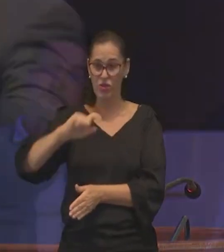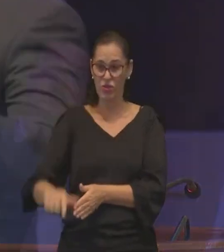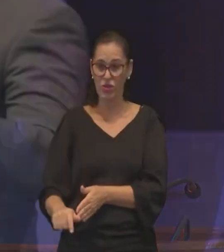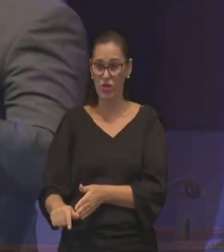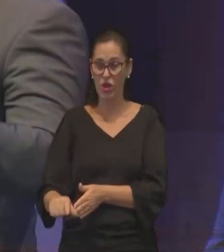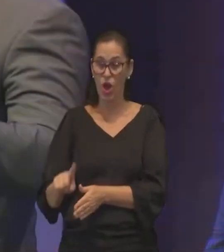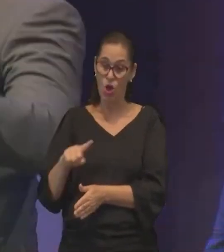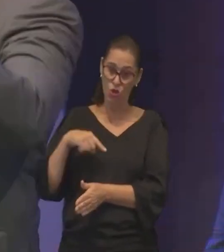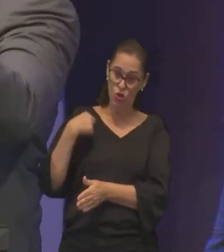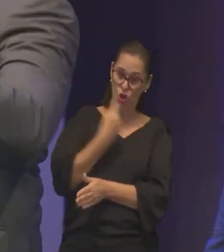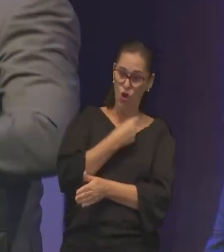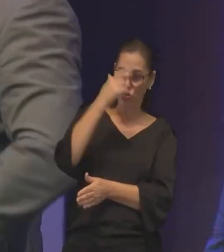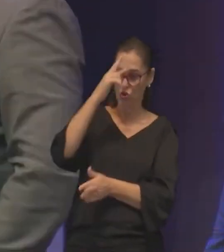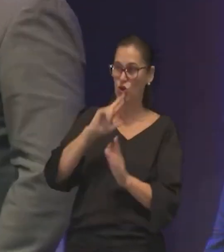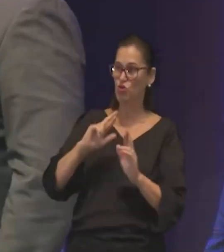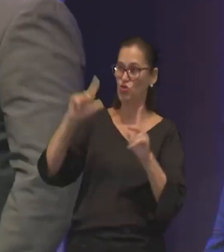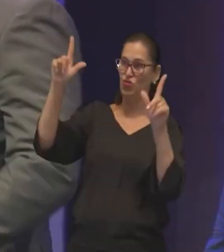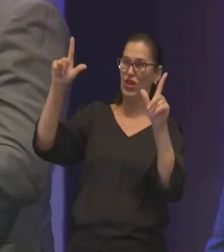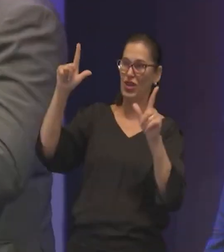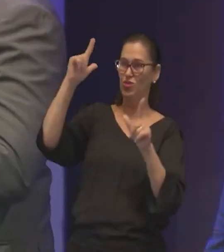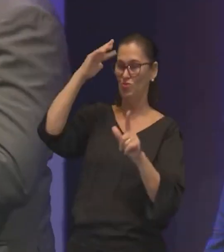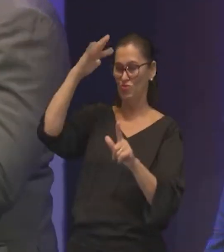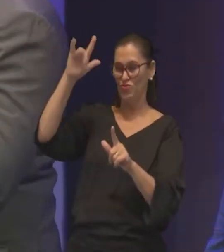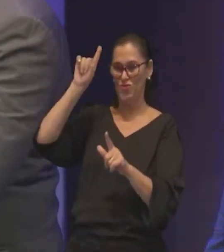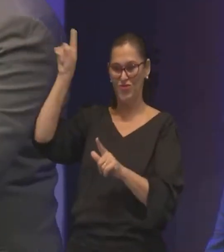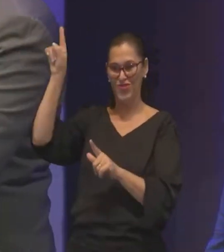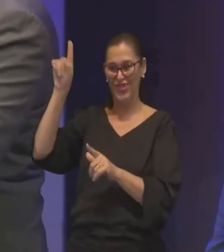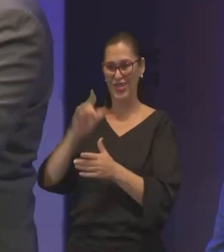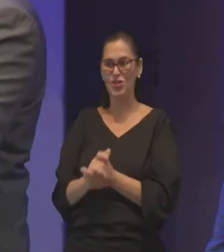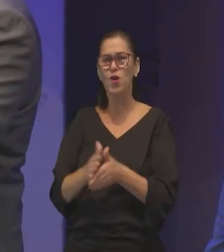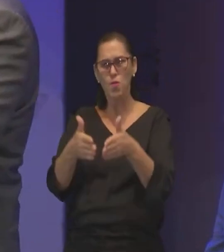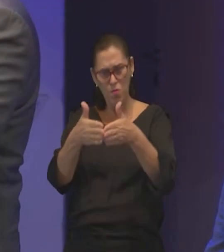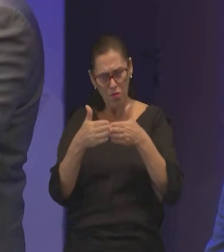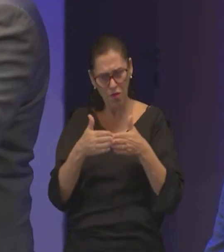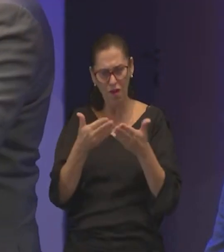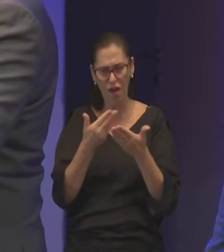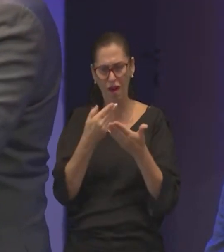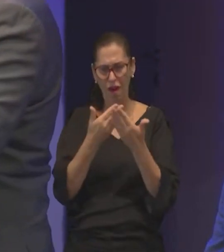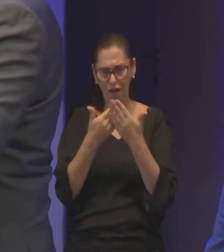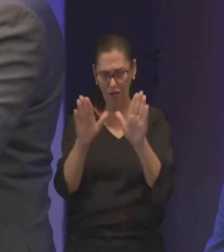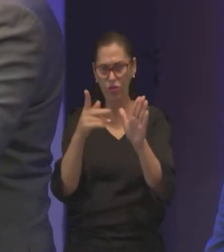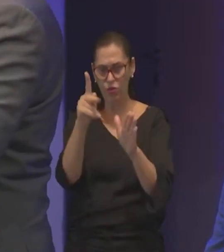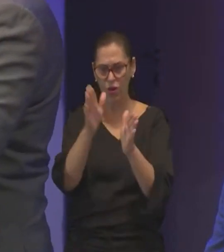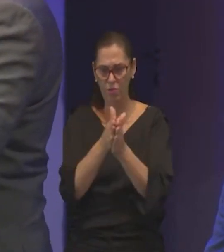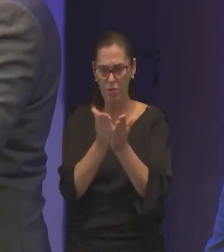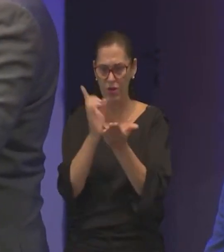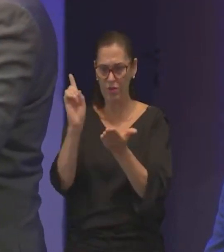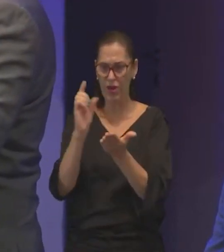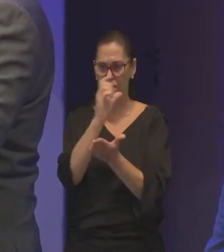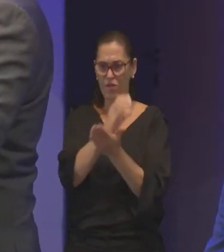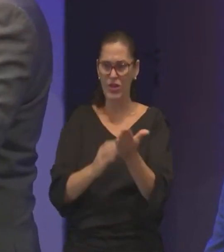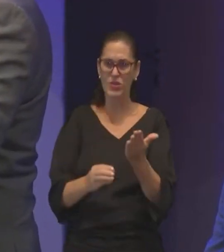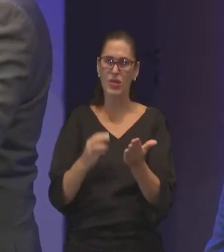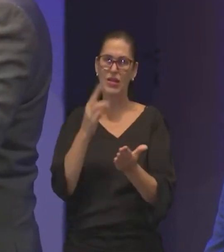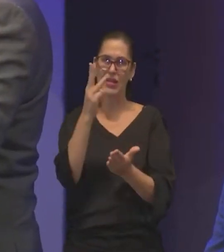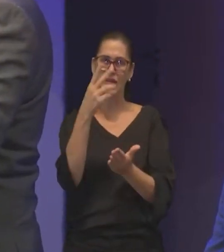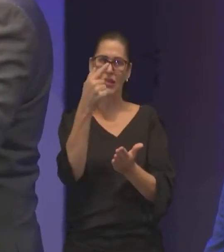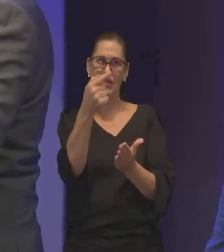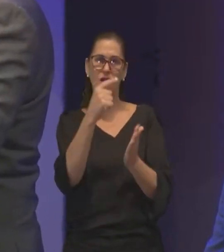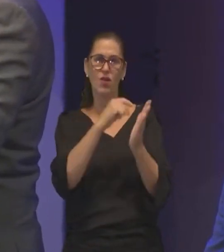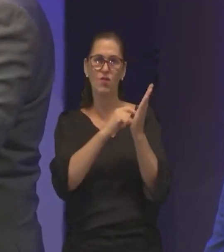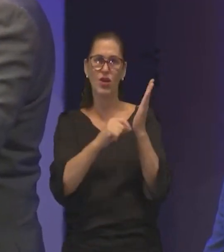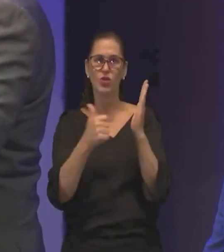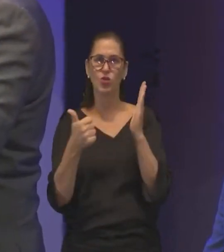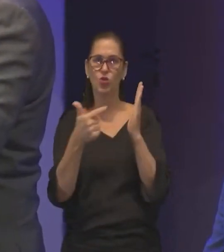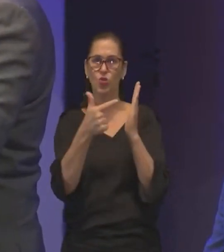os nossos sonhos e os sonhos de Deus. Por isso, abra sua Bíblia em Gênesis no capítulo 37, faremos a leitura do verso